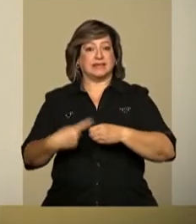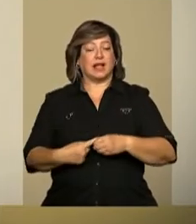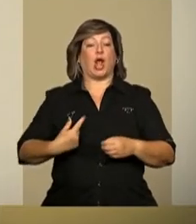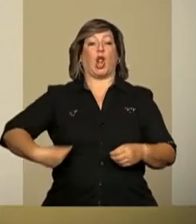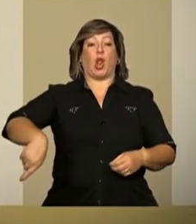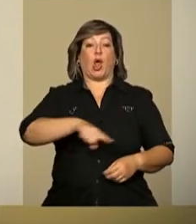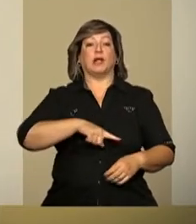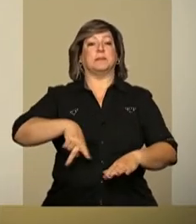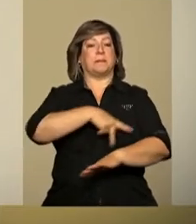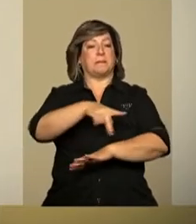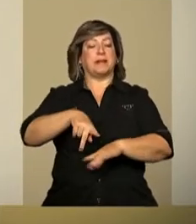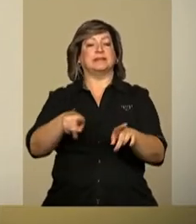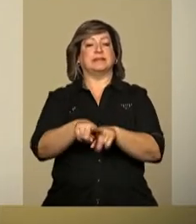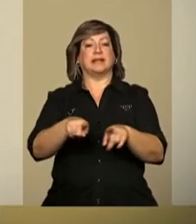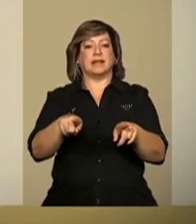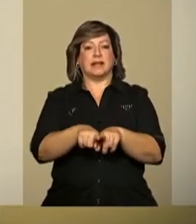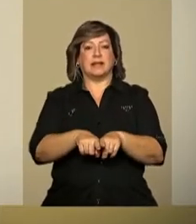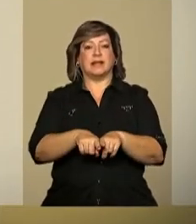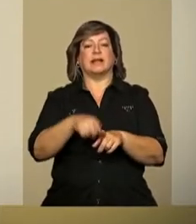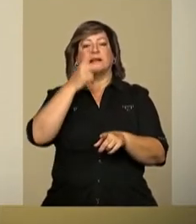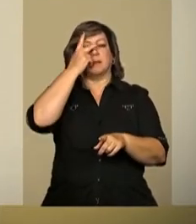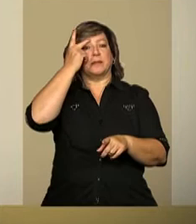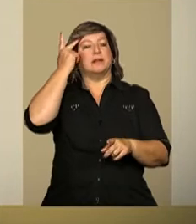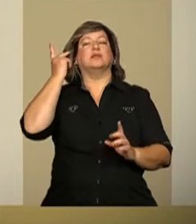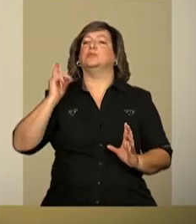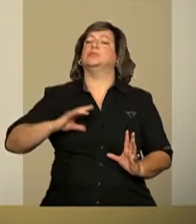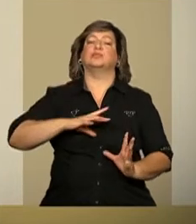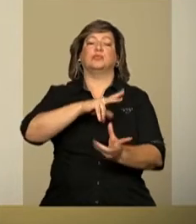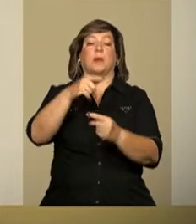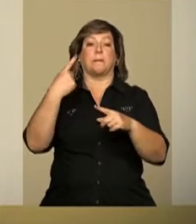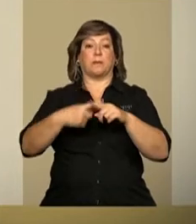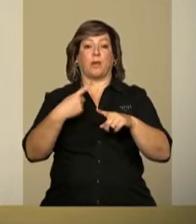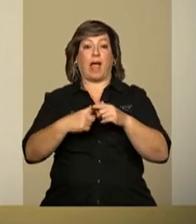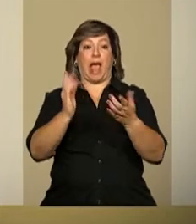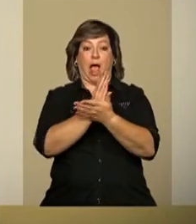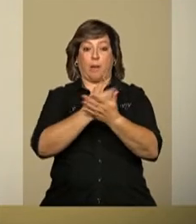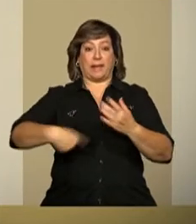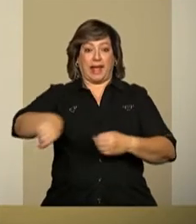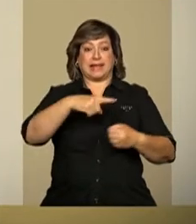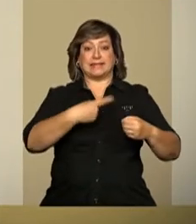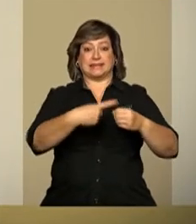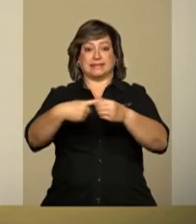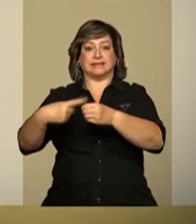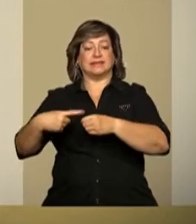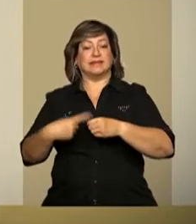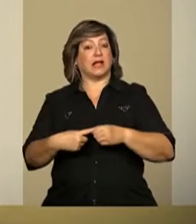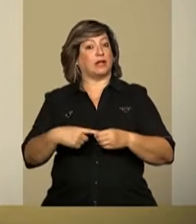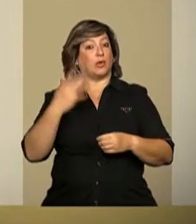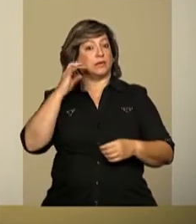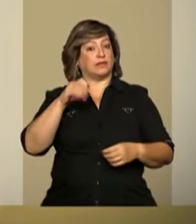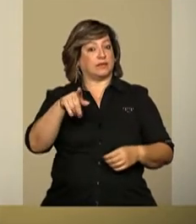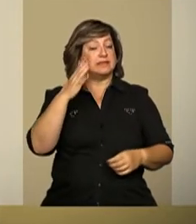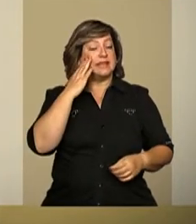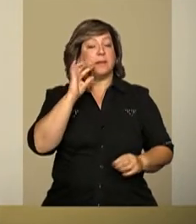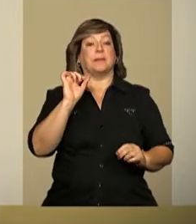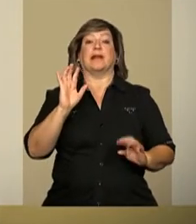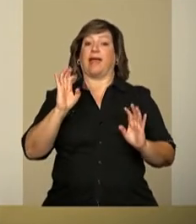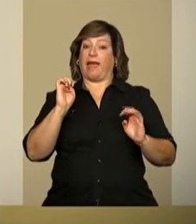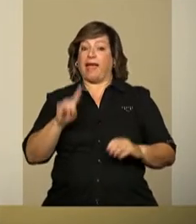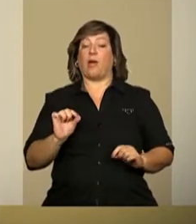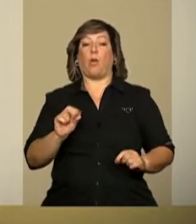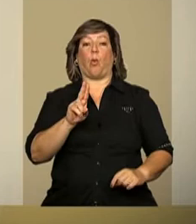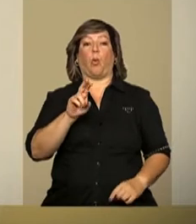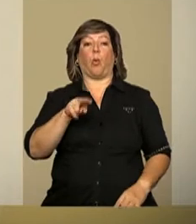do nosso país e são para a população mundial porque algumas dessas cidades Luciano Não sei se você sabe são